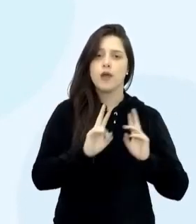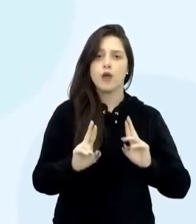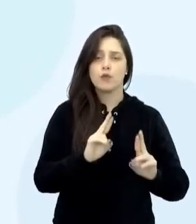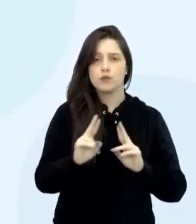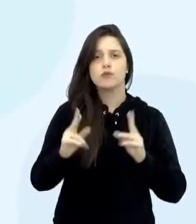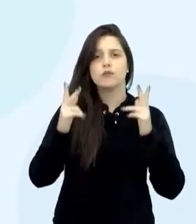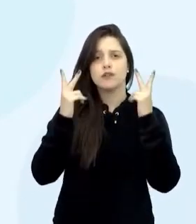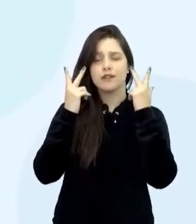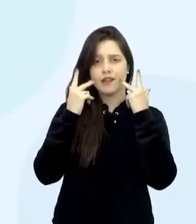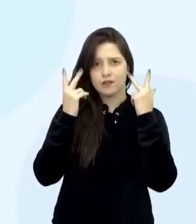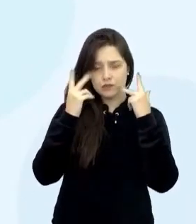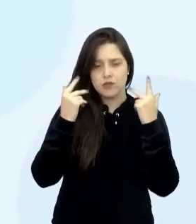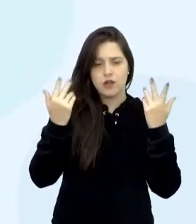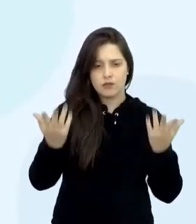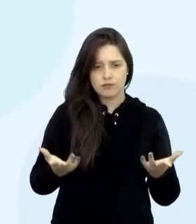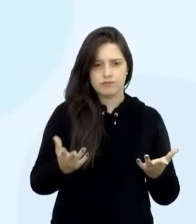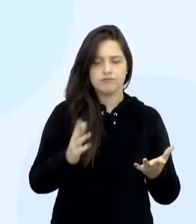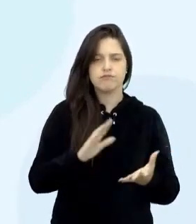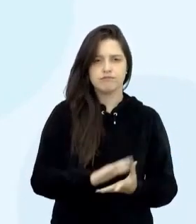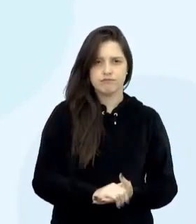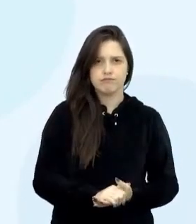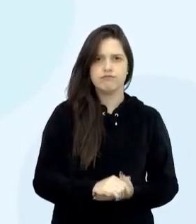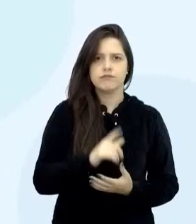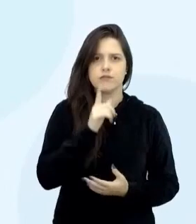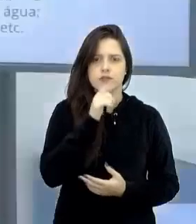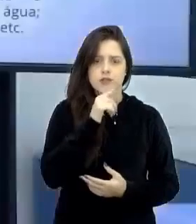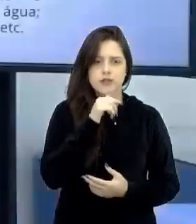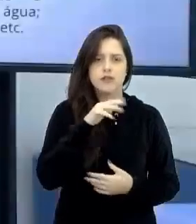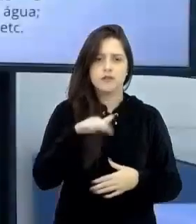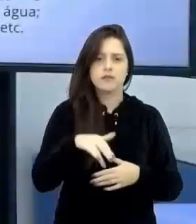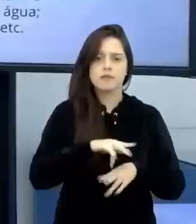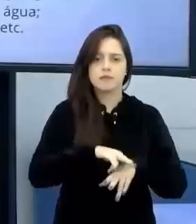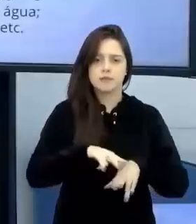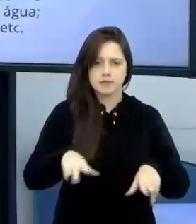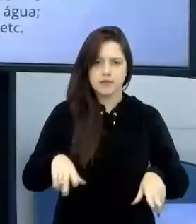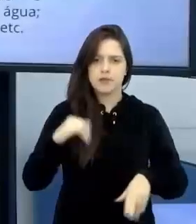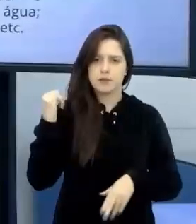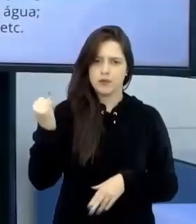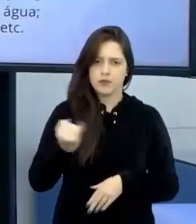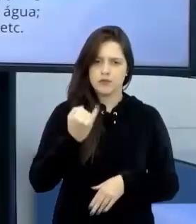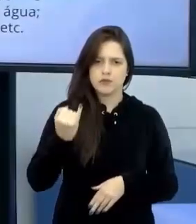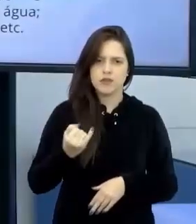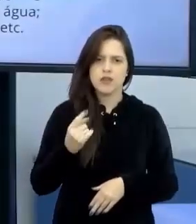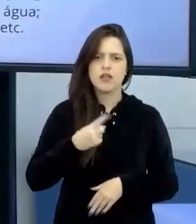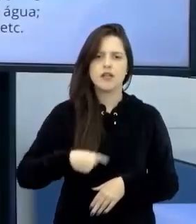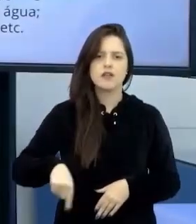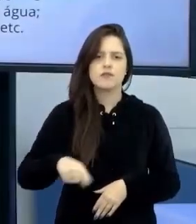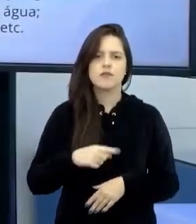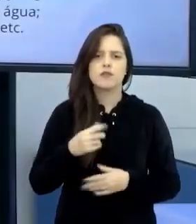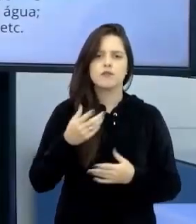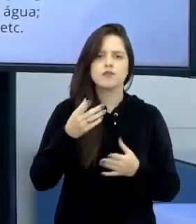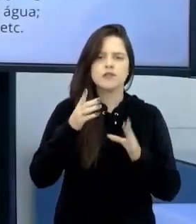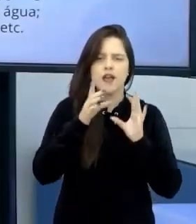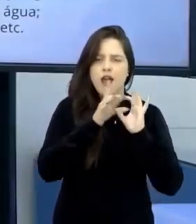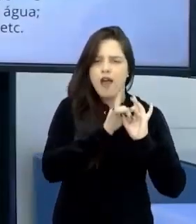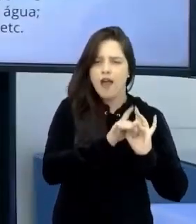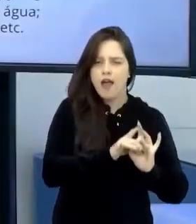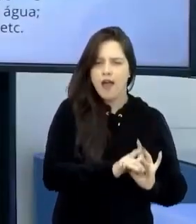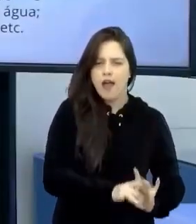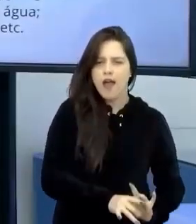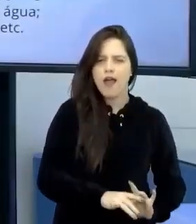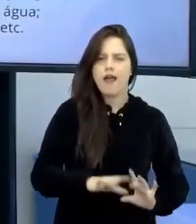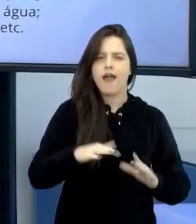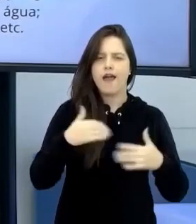recurso natural, certo? Então a água ela tem muitas propriedades importantes e que vão auxiliar nos processos biológicos,